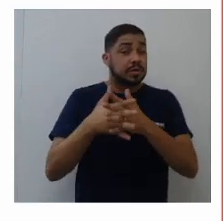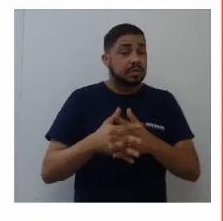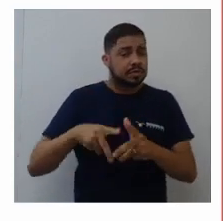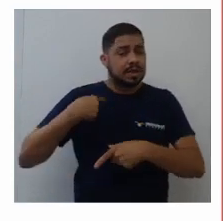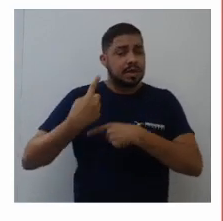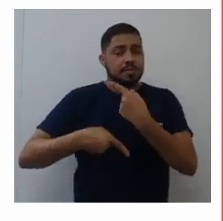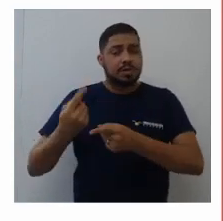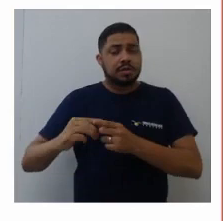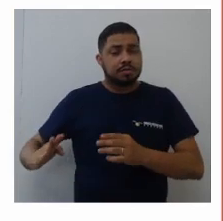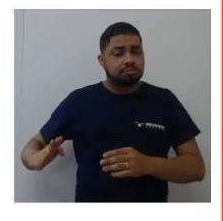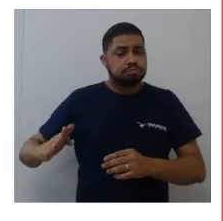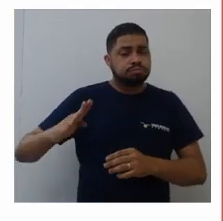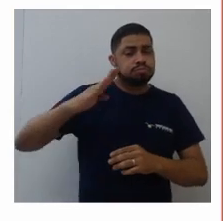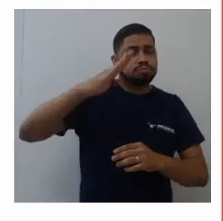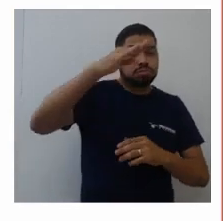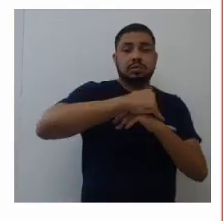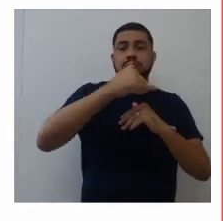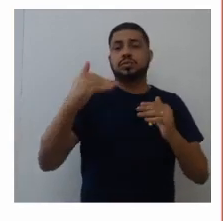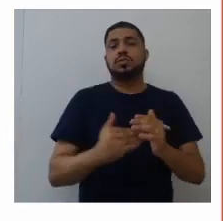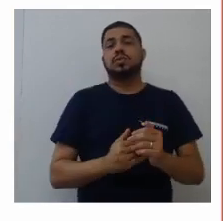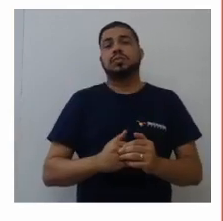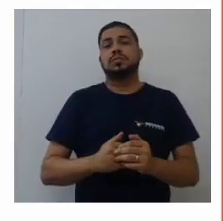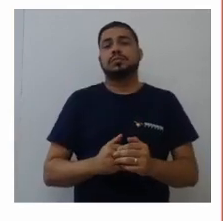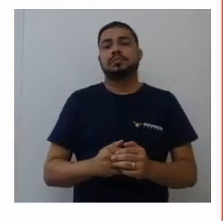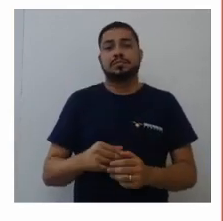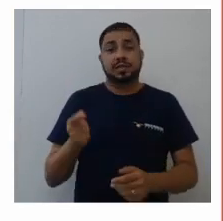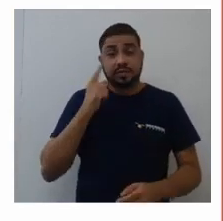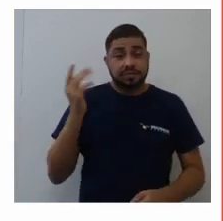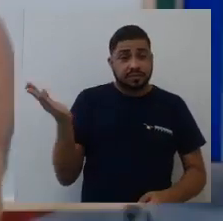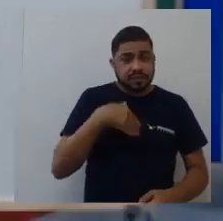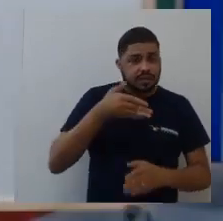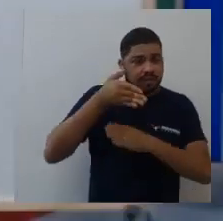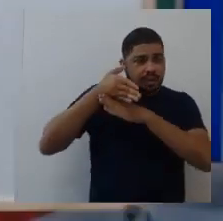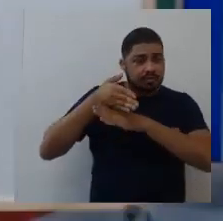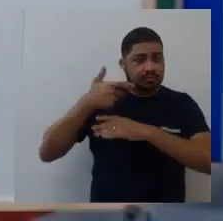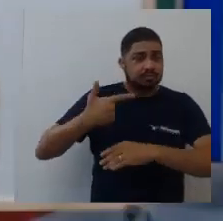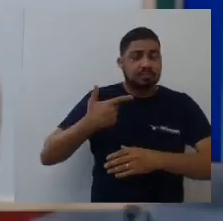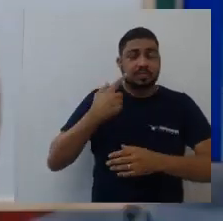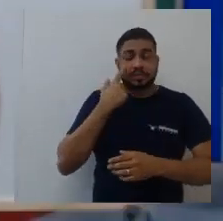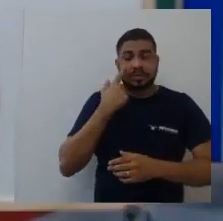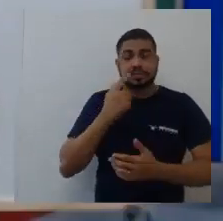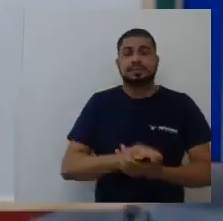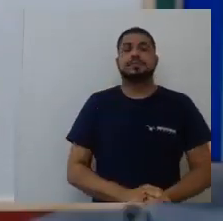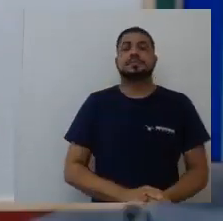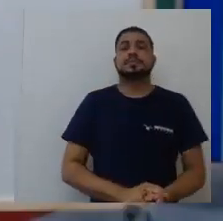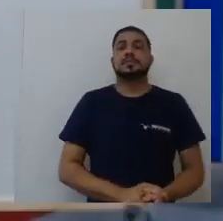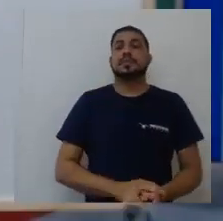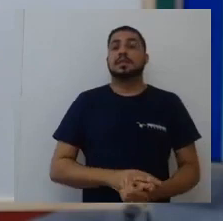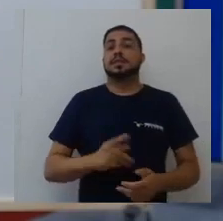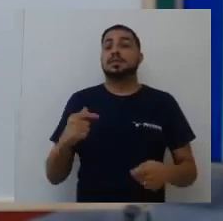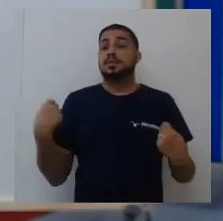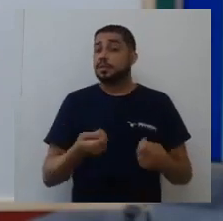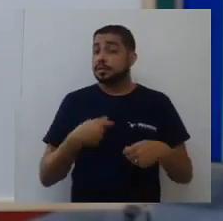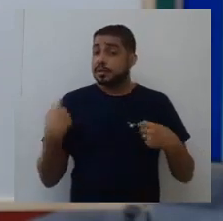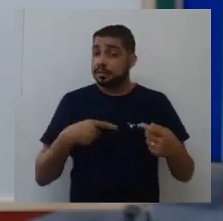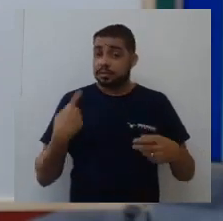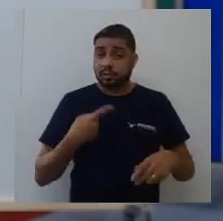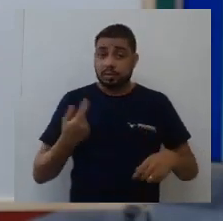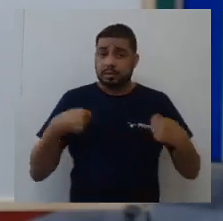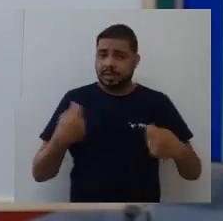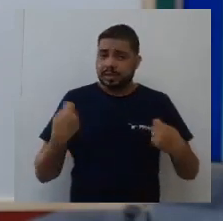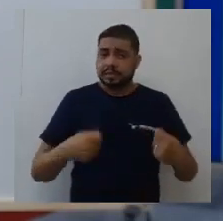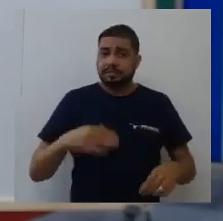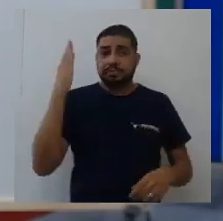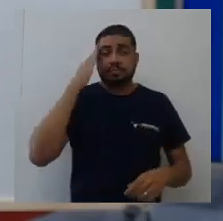percorrer toda a rampa? Então, vem comigo aqui na câmera 2. Observe que a gente vai ter que entender a figura, entender